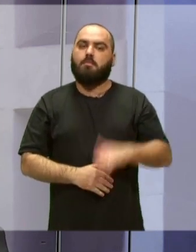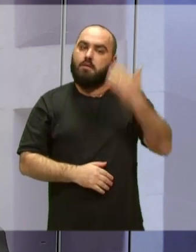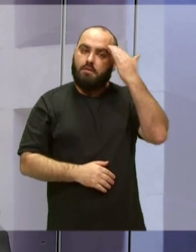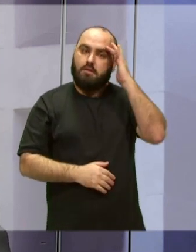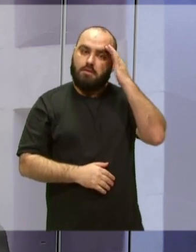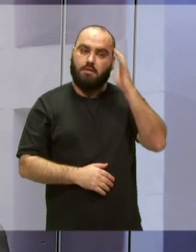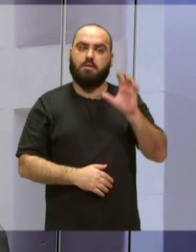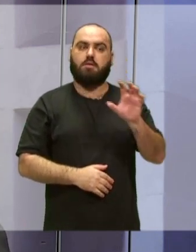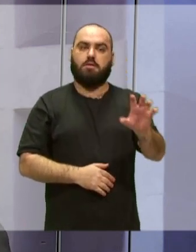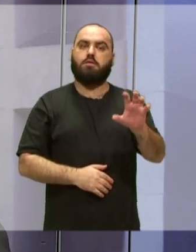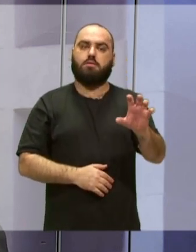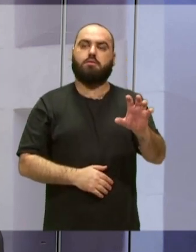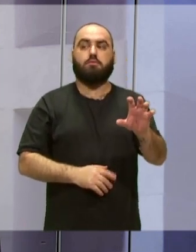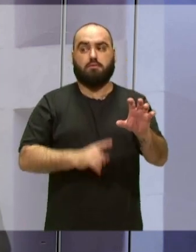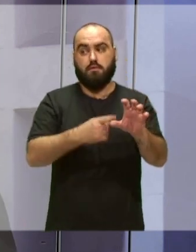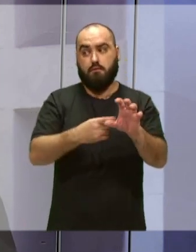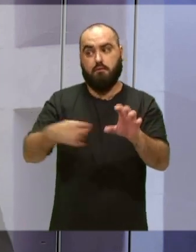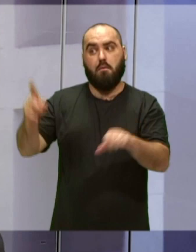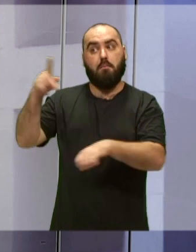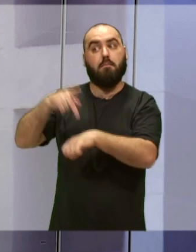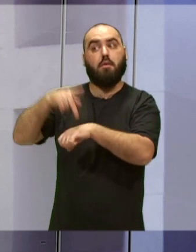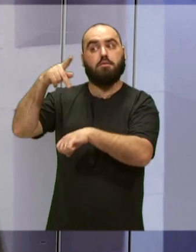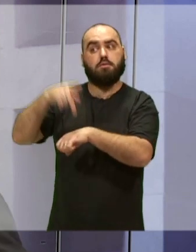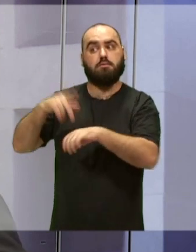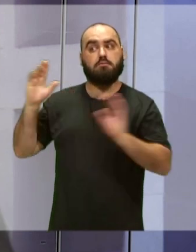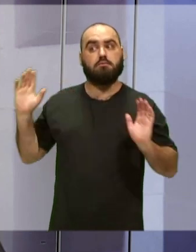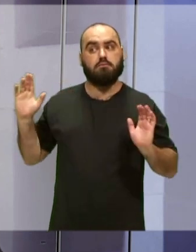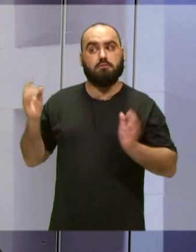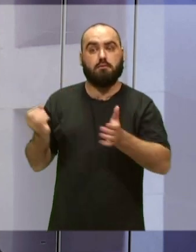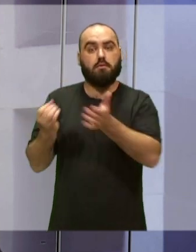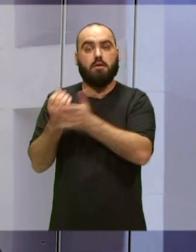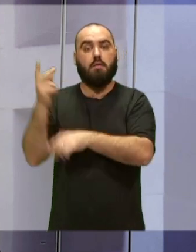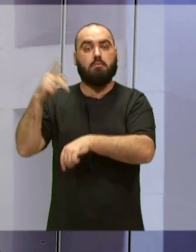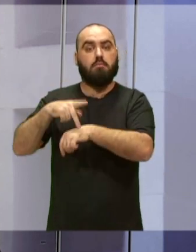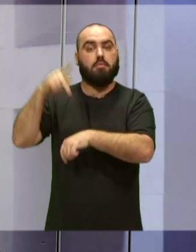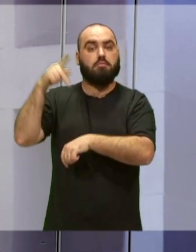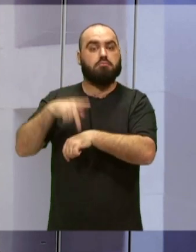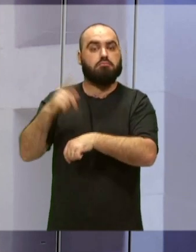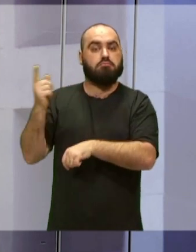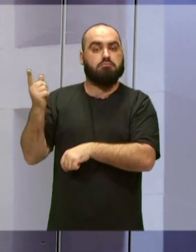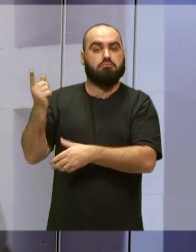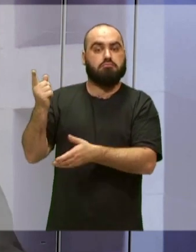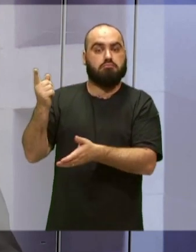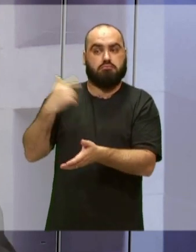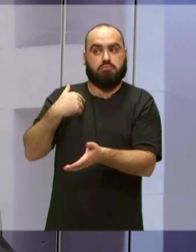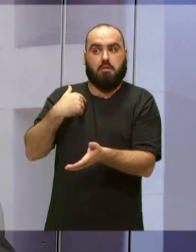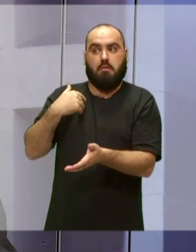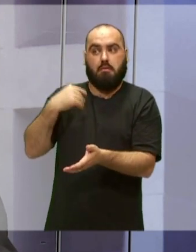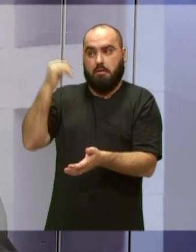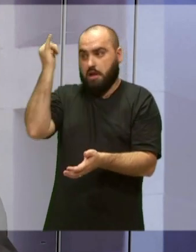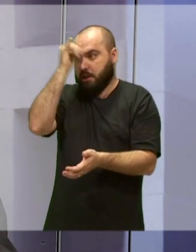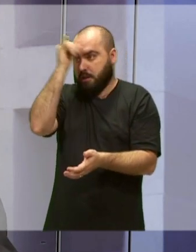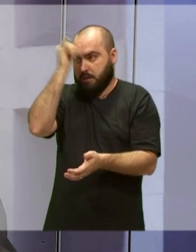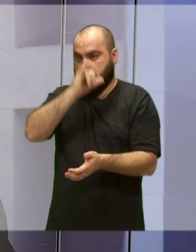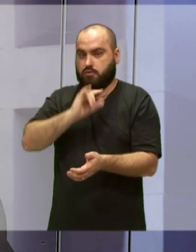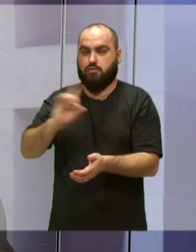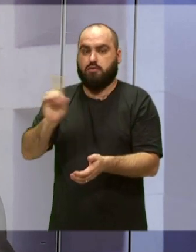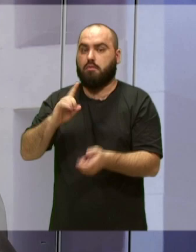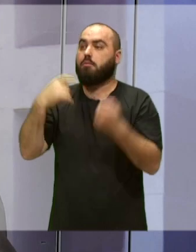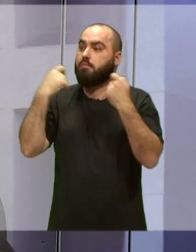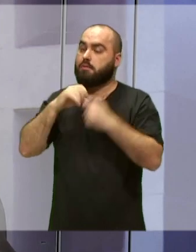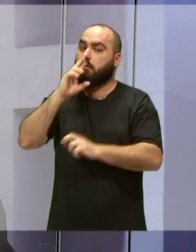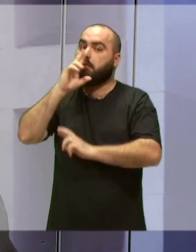pósgraduação que isso vai render vai render e eu não vou ninguém vai me vai me tirar para bobo n eu preciso ter resposta